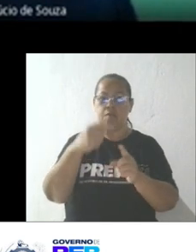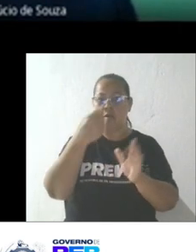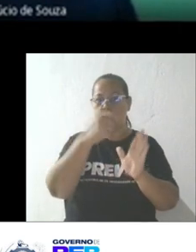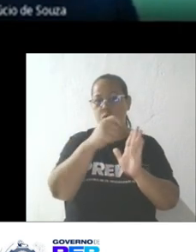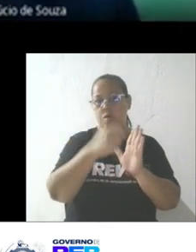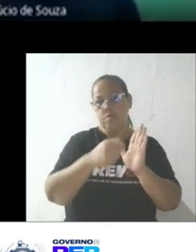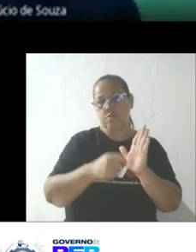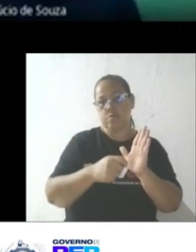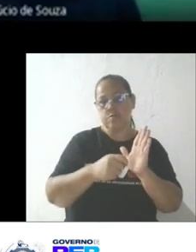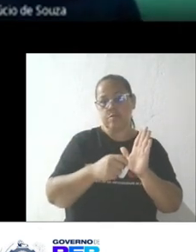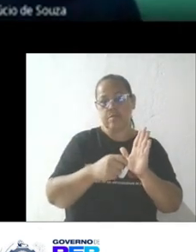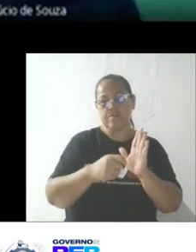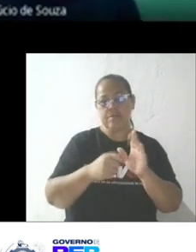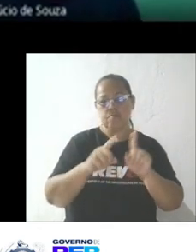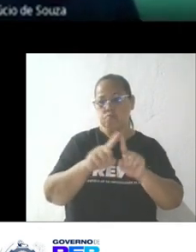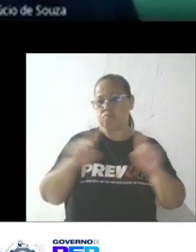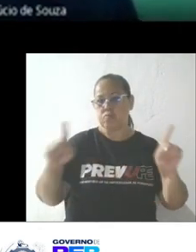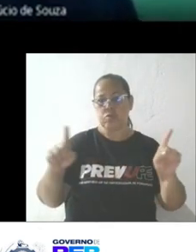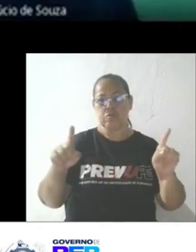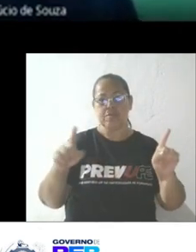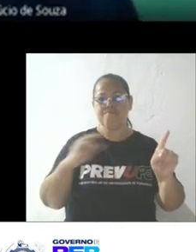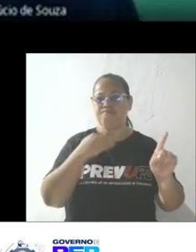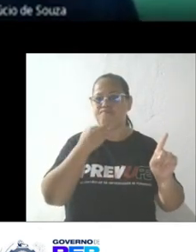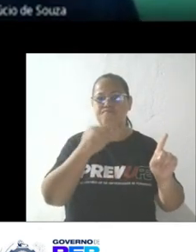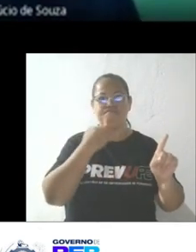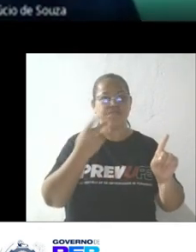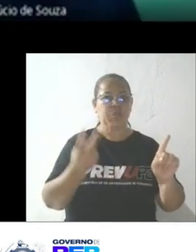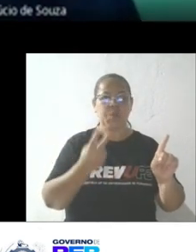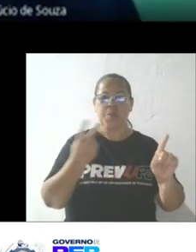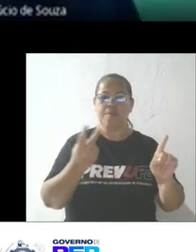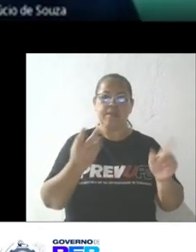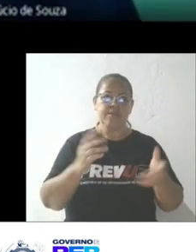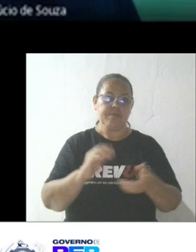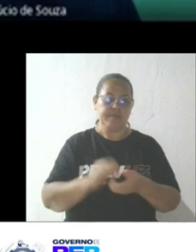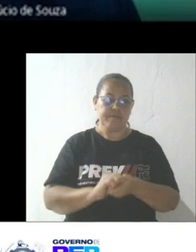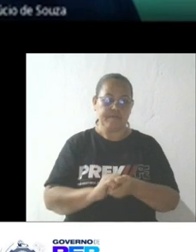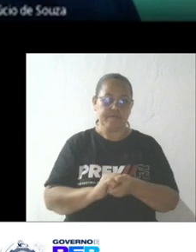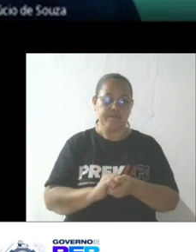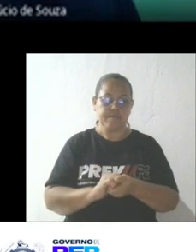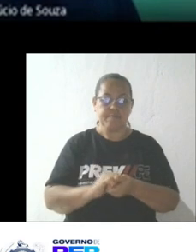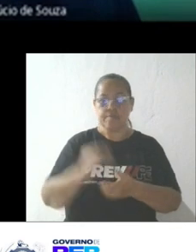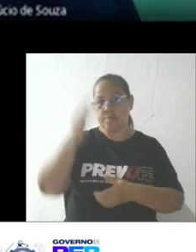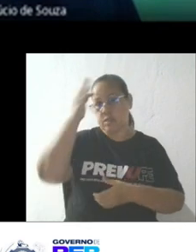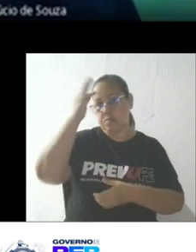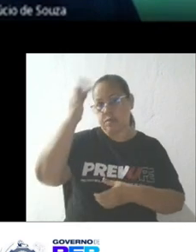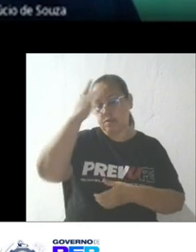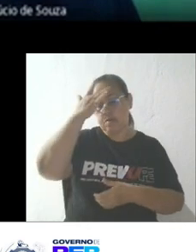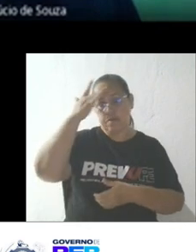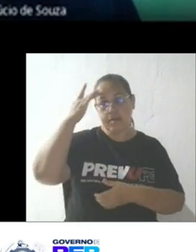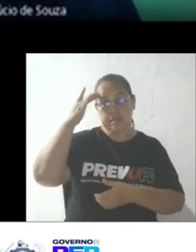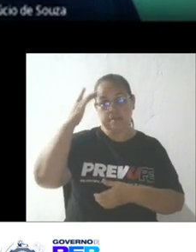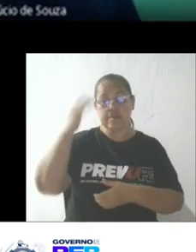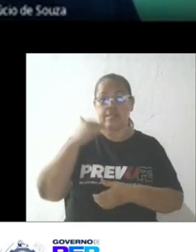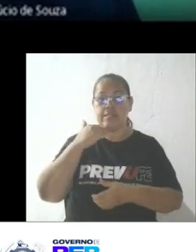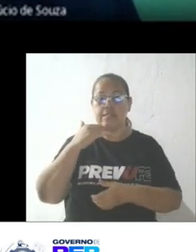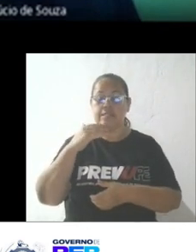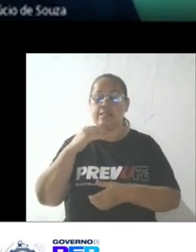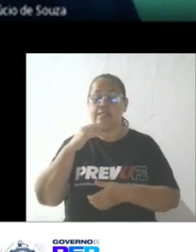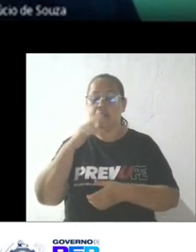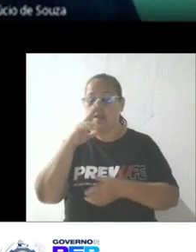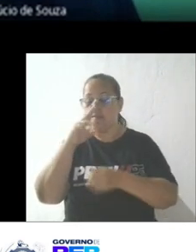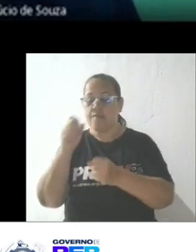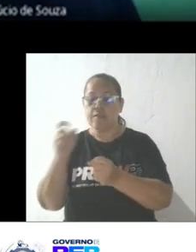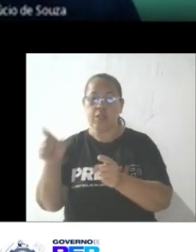não vai servir pra nada né então para o filósofo se a força contradiz a justiça e a